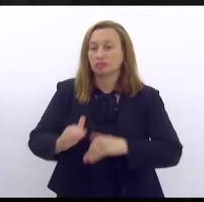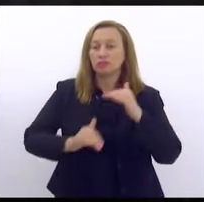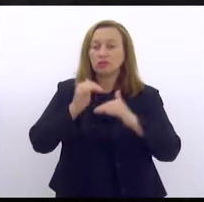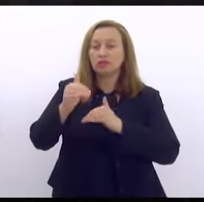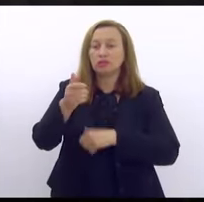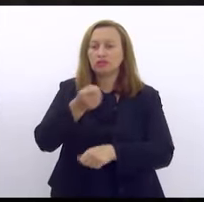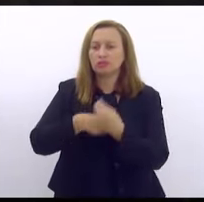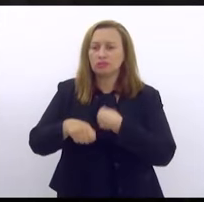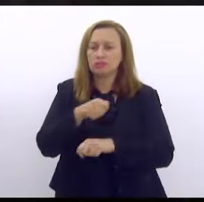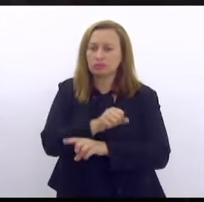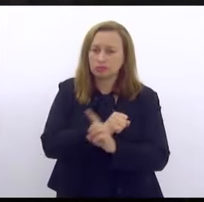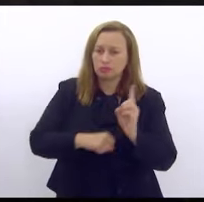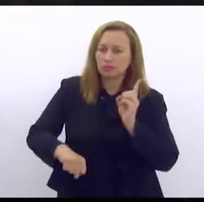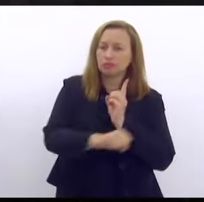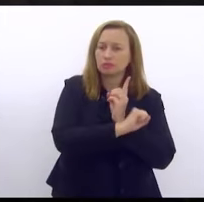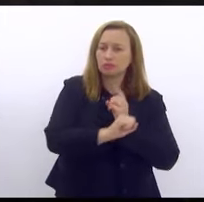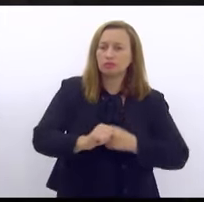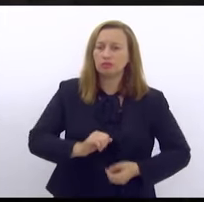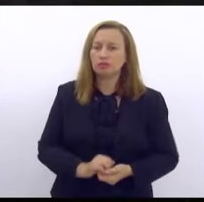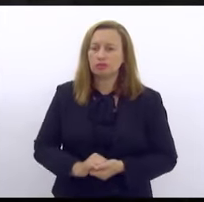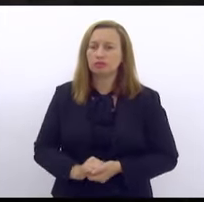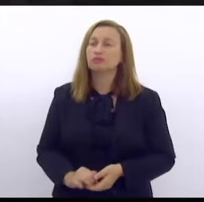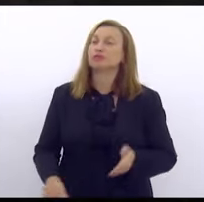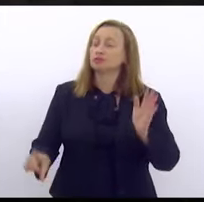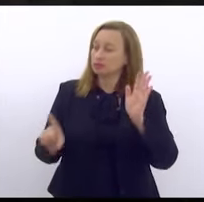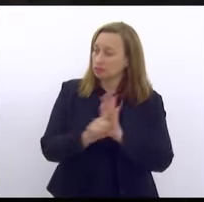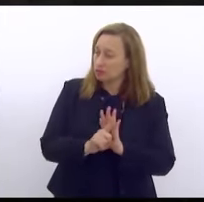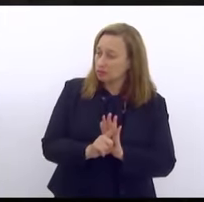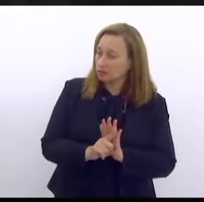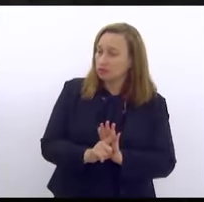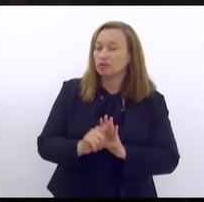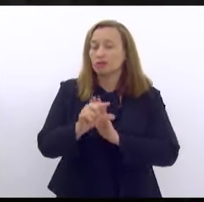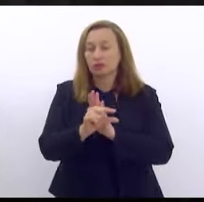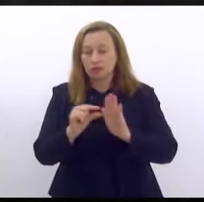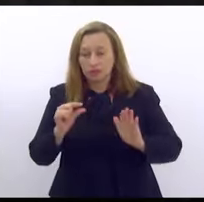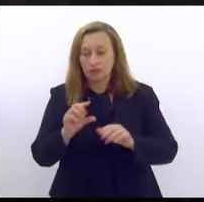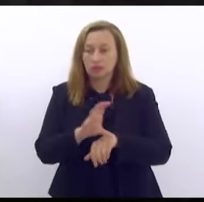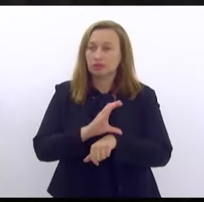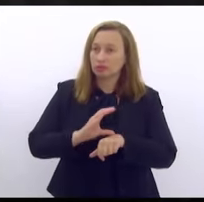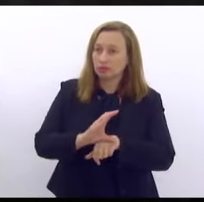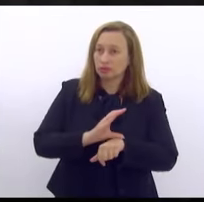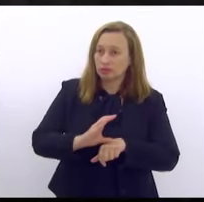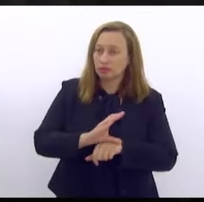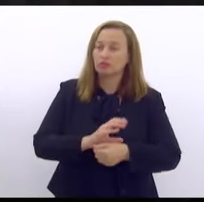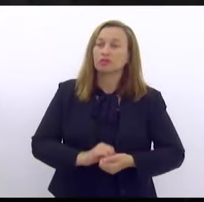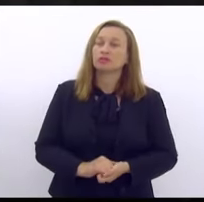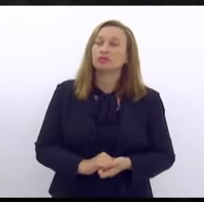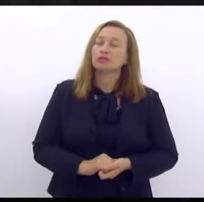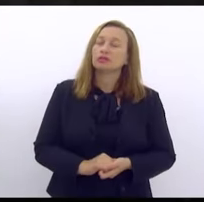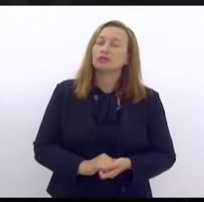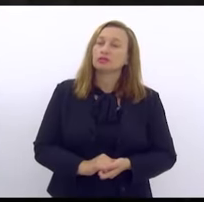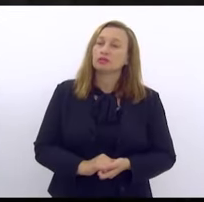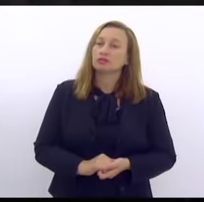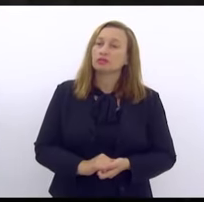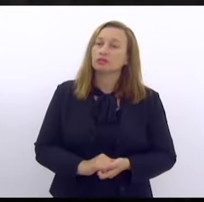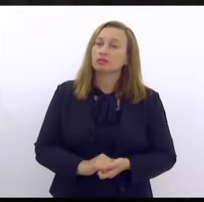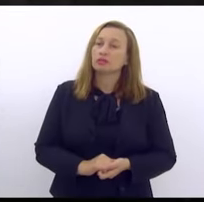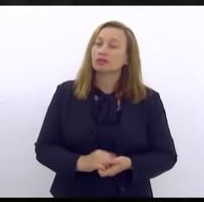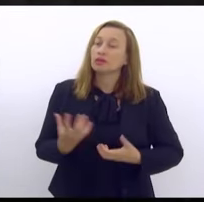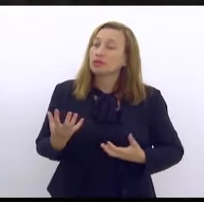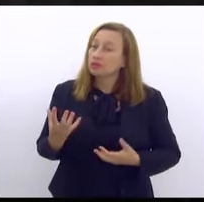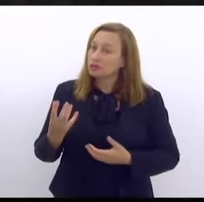Social. Esta lei, esta emenda constitucional, foi